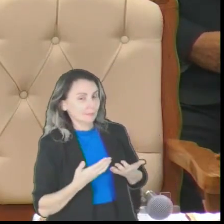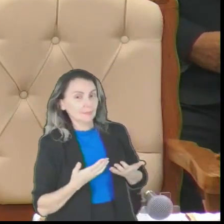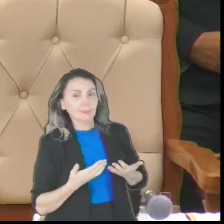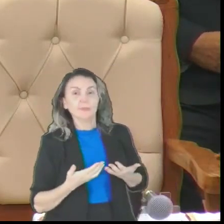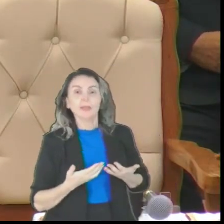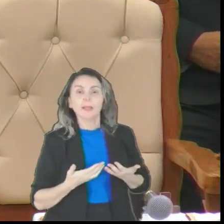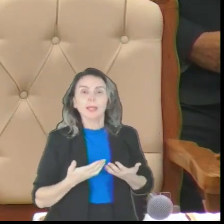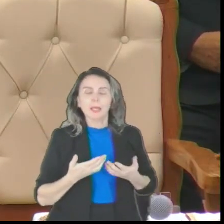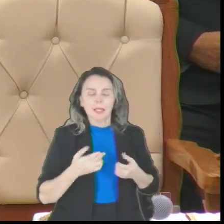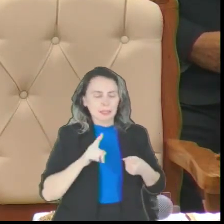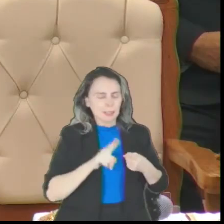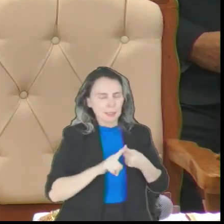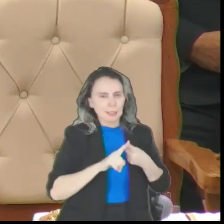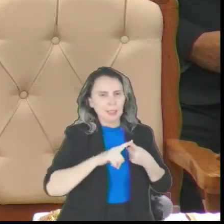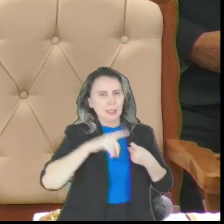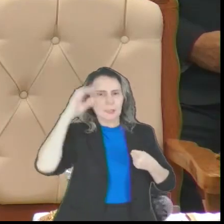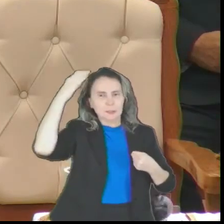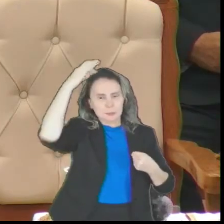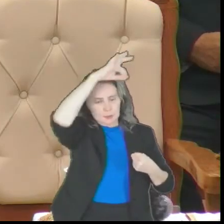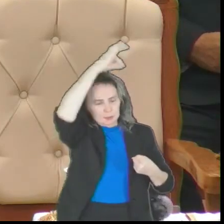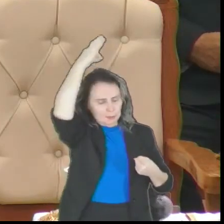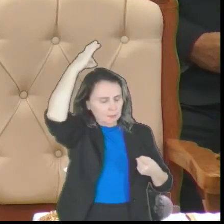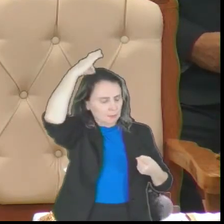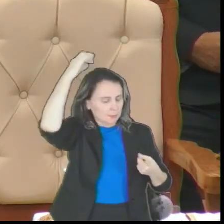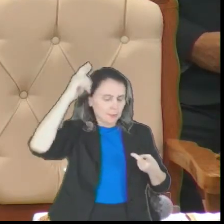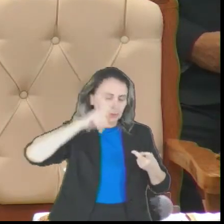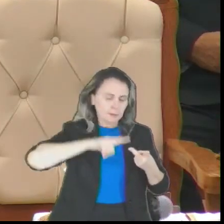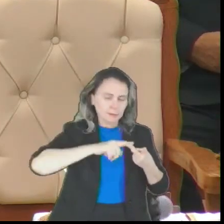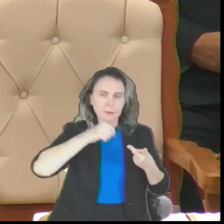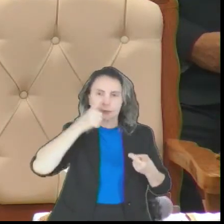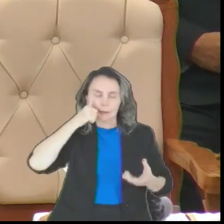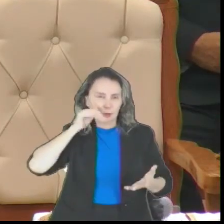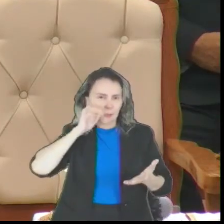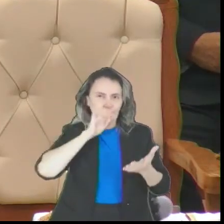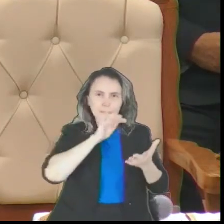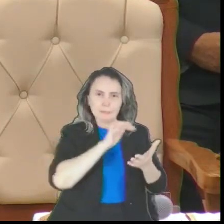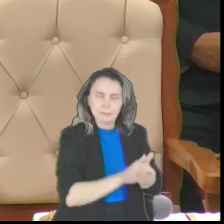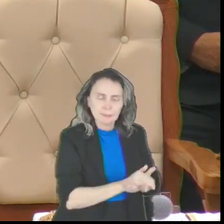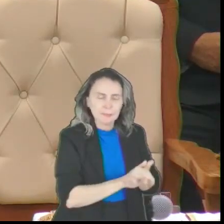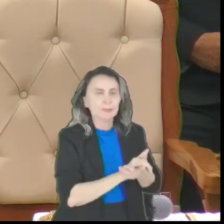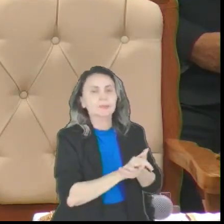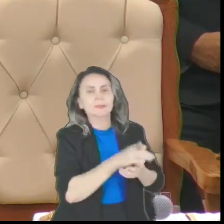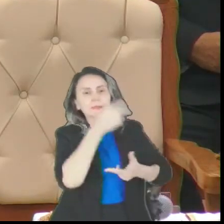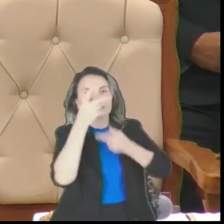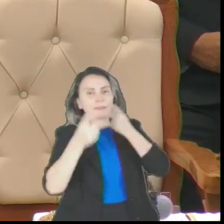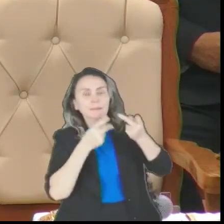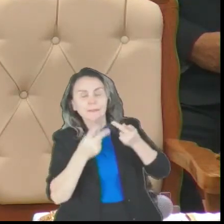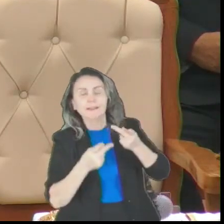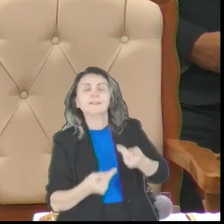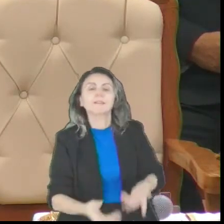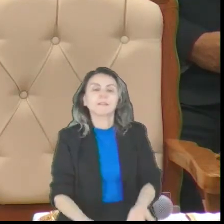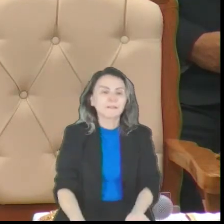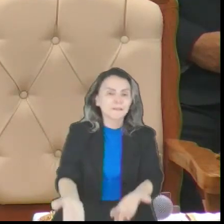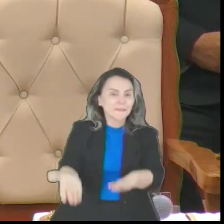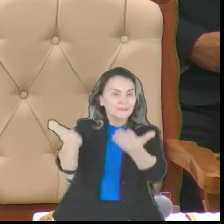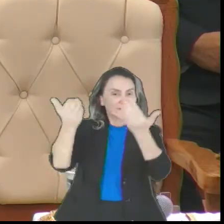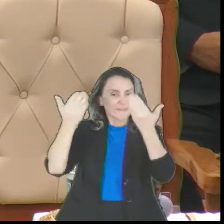a esposa é a igreja, dizem: vem. E